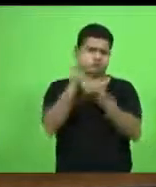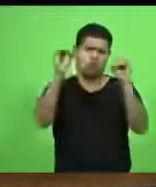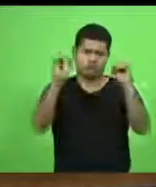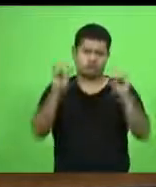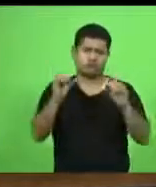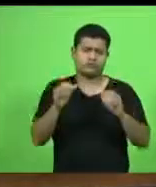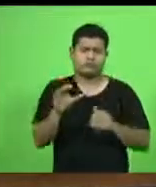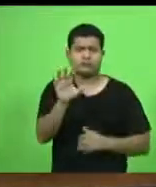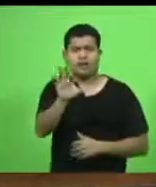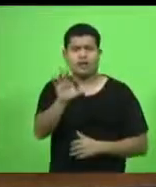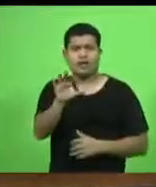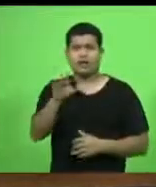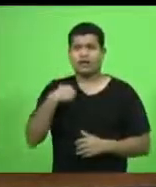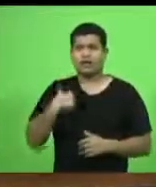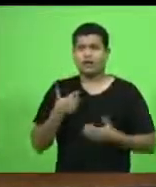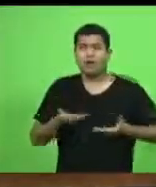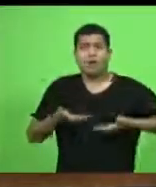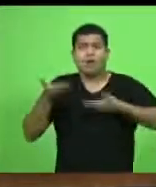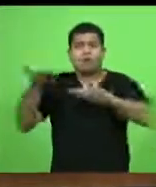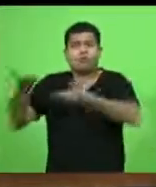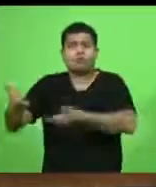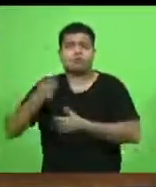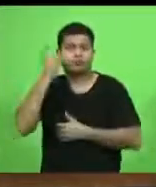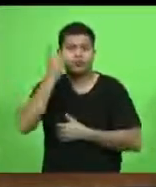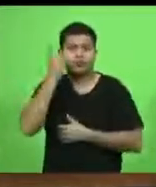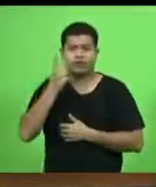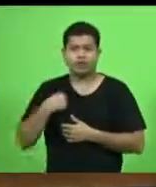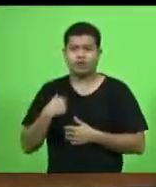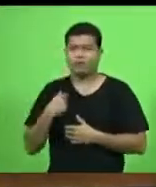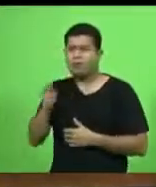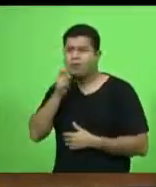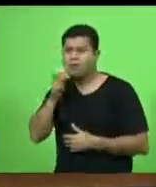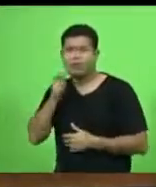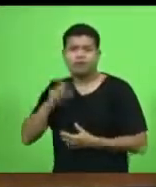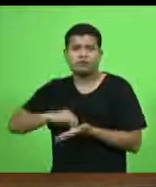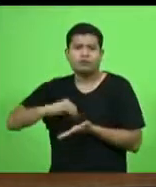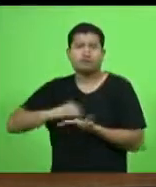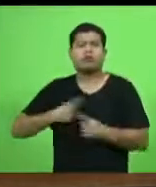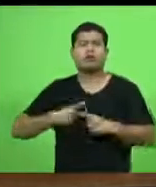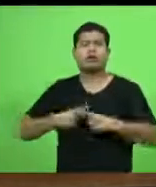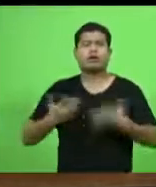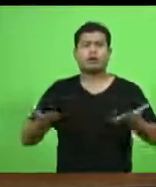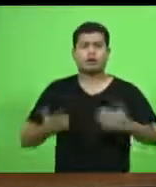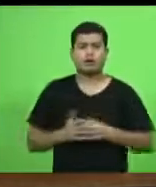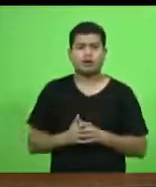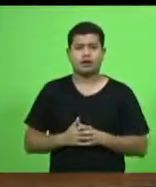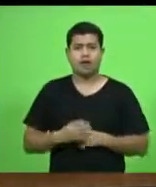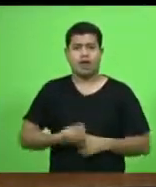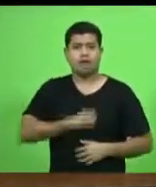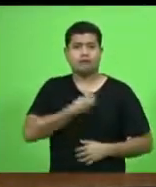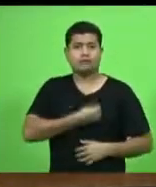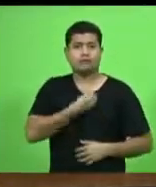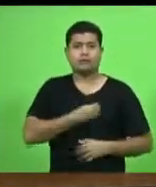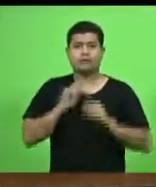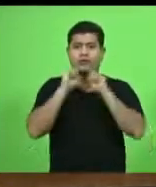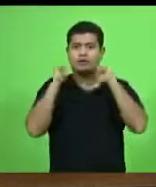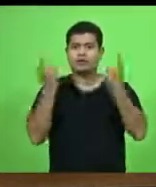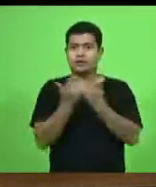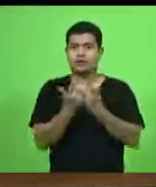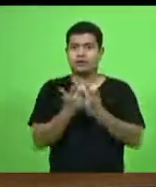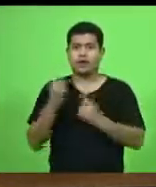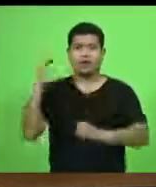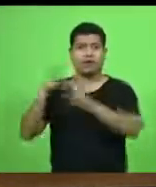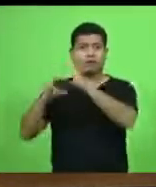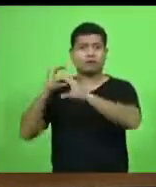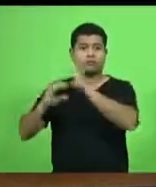atrás que não convida o deputado que faz o manifesto para ser entrevistado? Porque é a vida da Assembleia. A comunicação